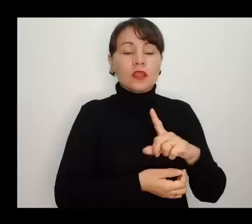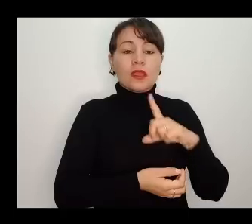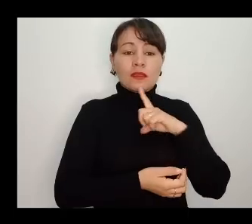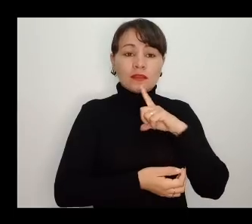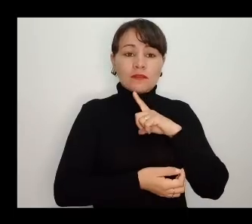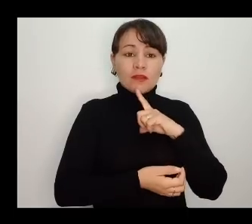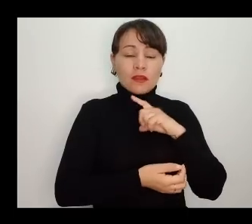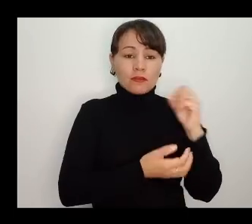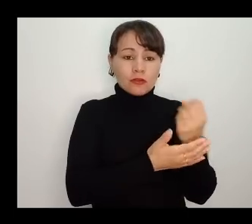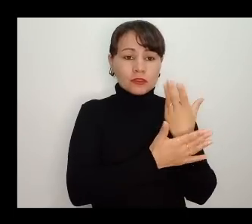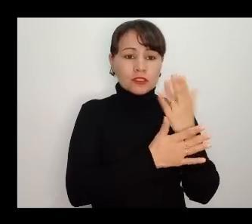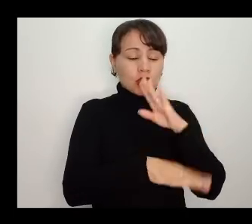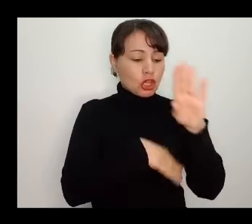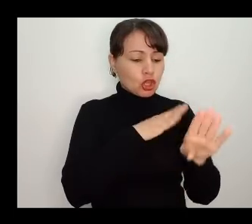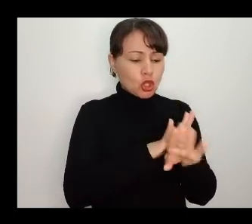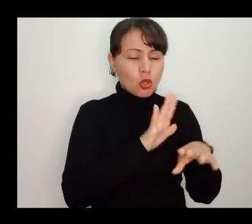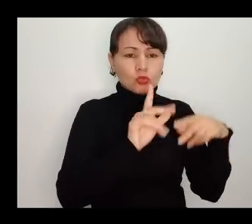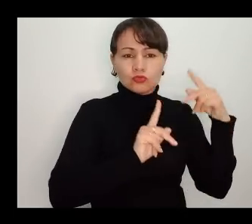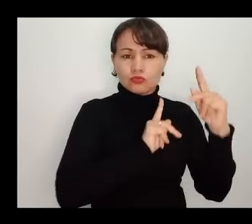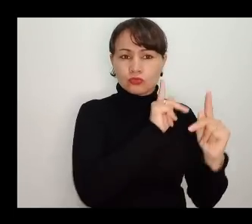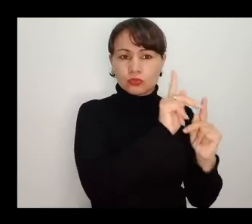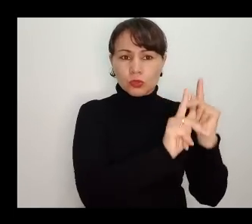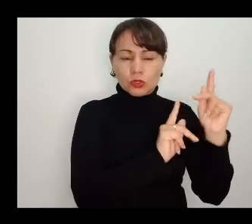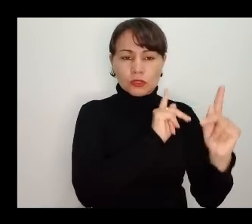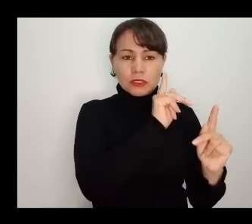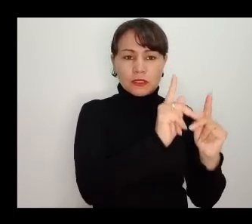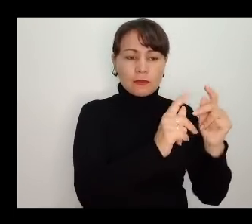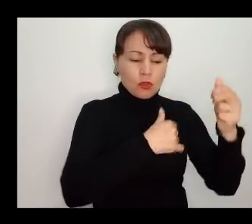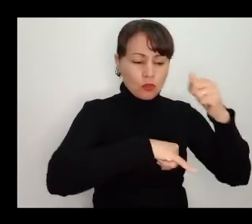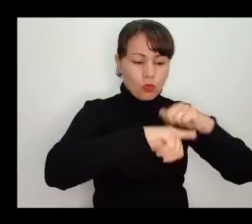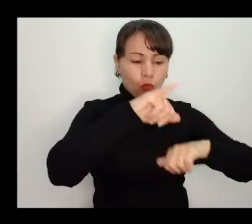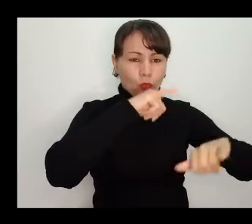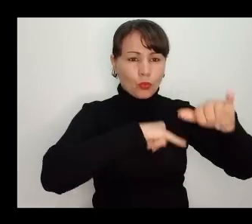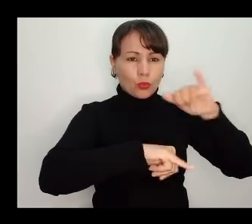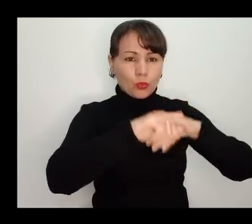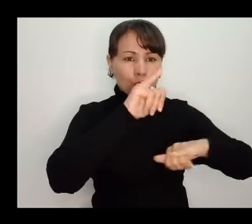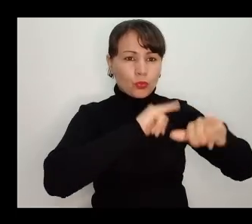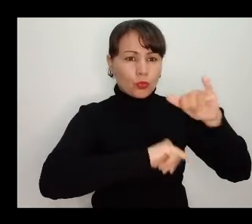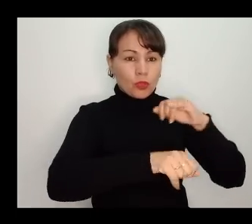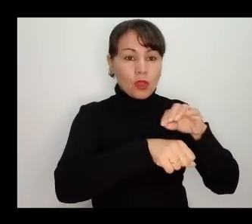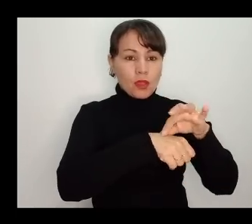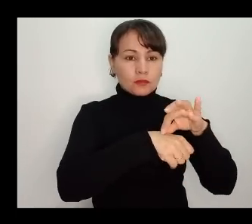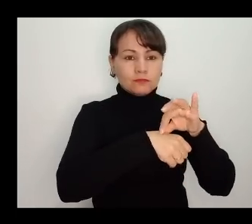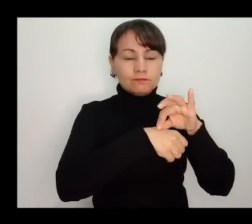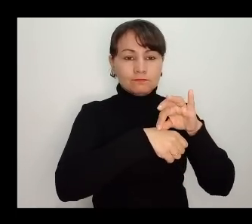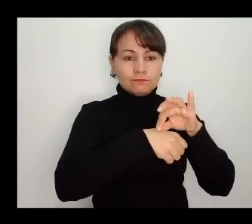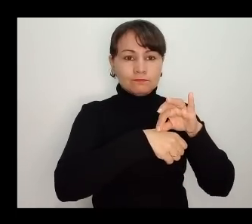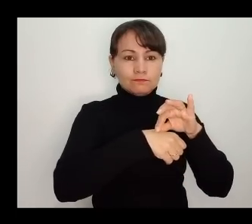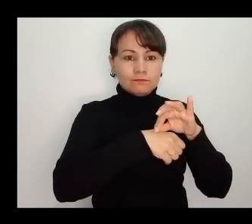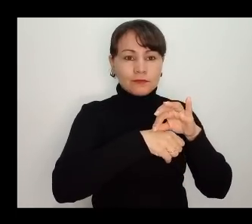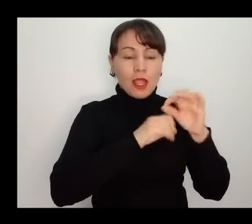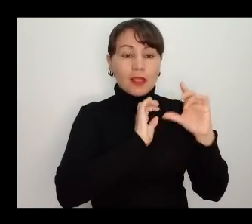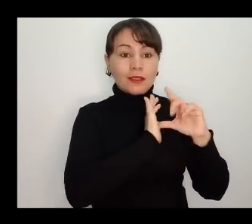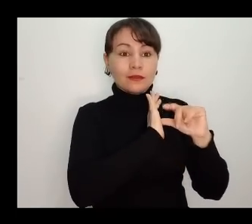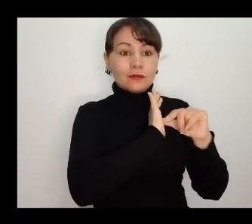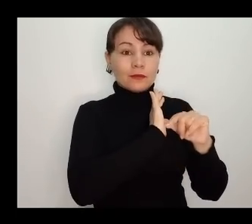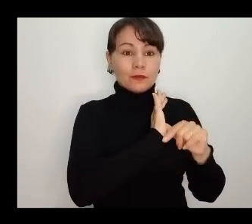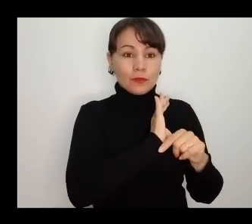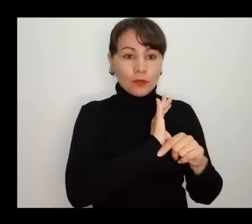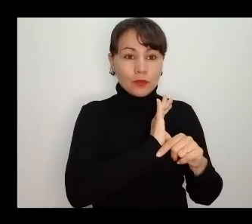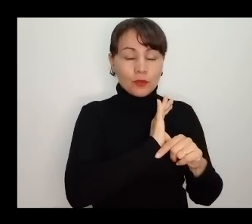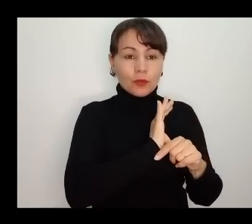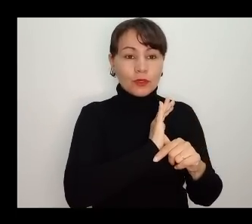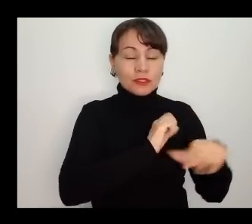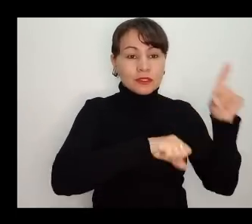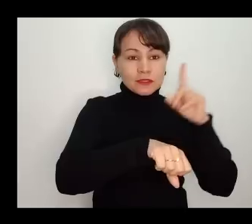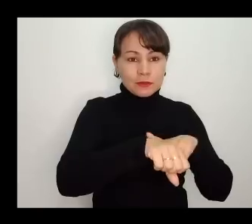E ali vai ocorrer todo um processamento bioquímico entre essas células, e